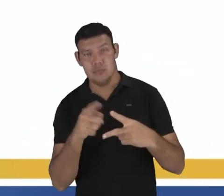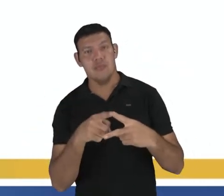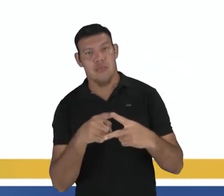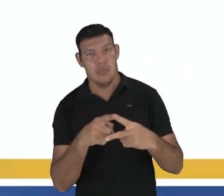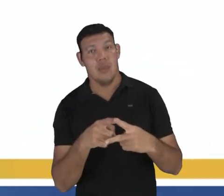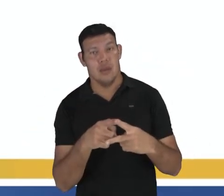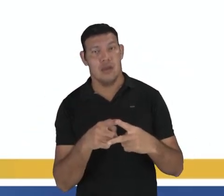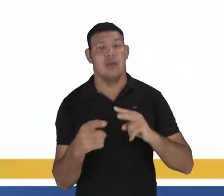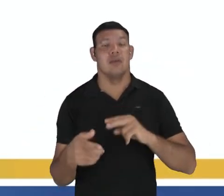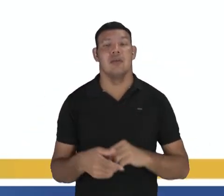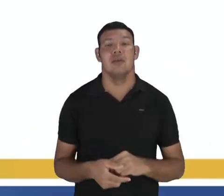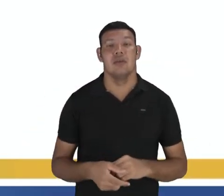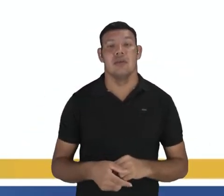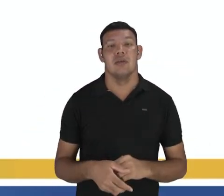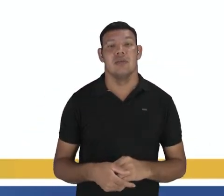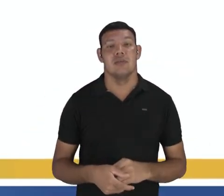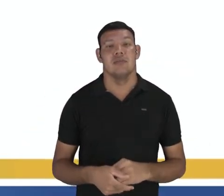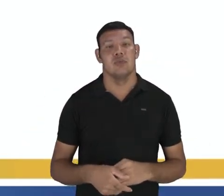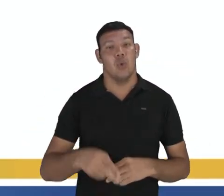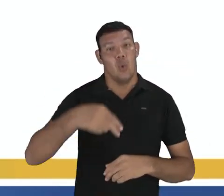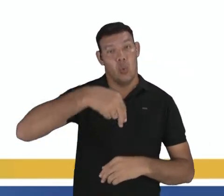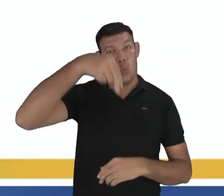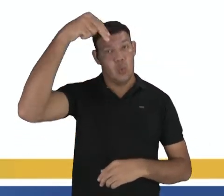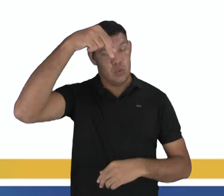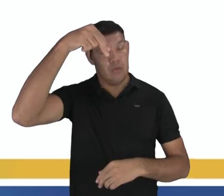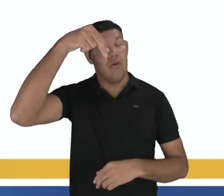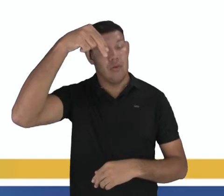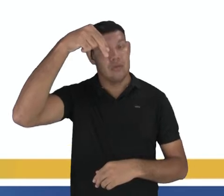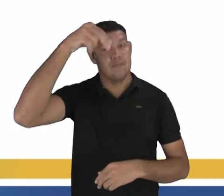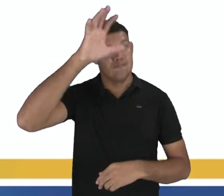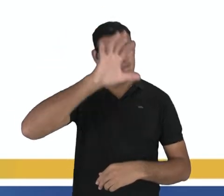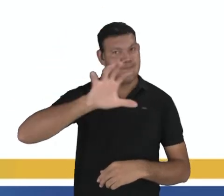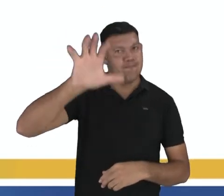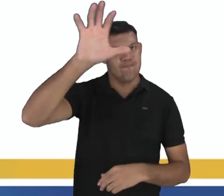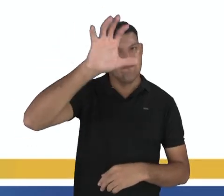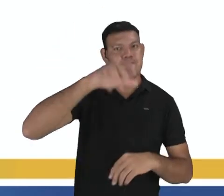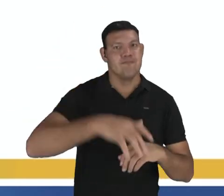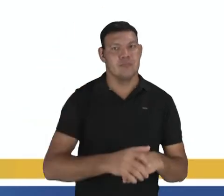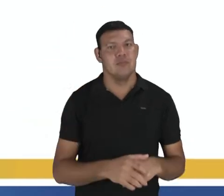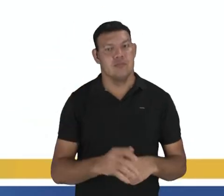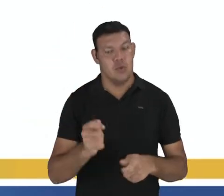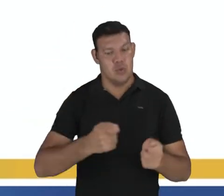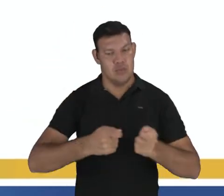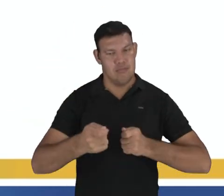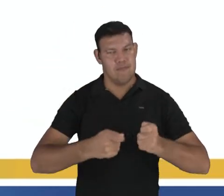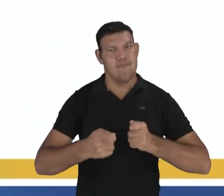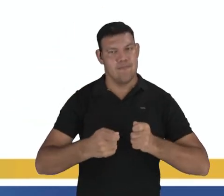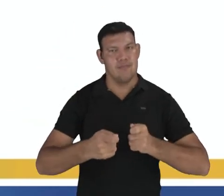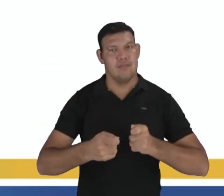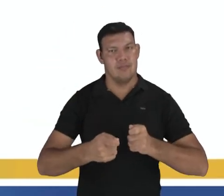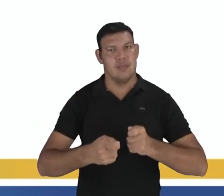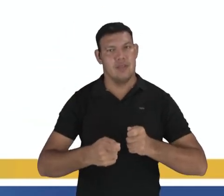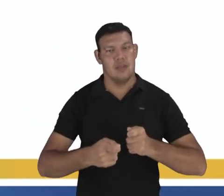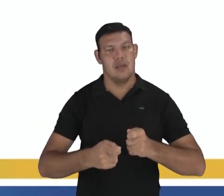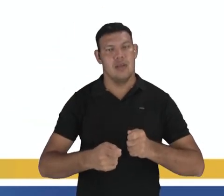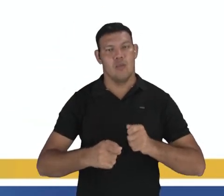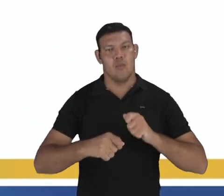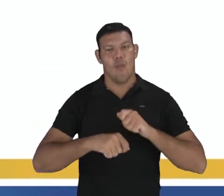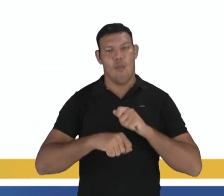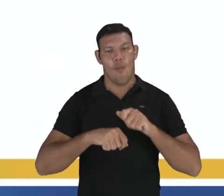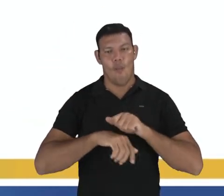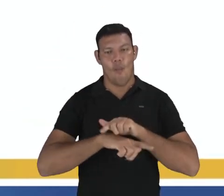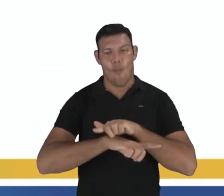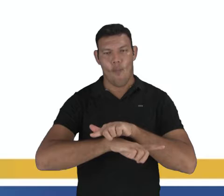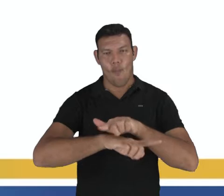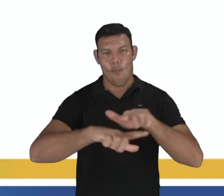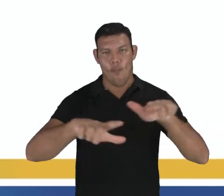ela corresponde a todo o norte do continente, né? Região quase inteiramente dominada pelo deserto do Saara, cuja